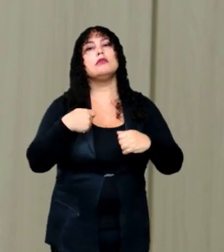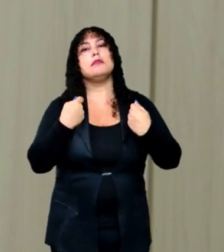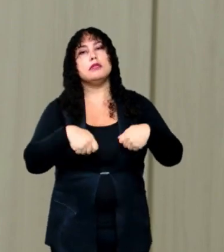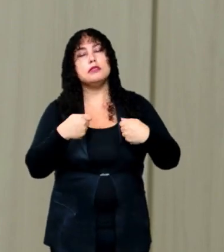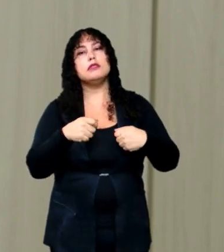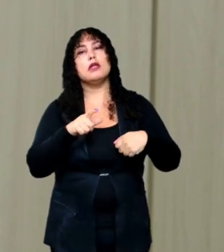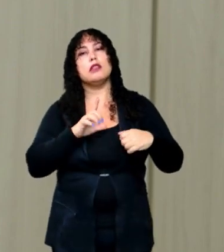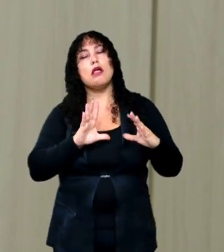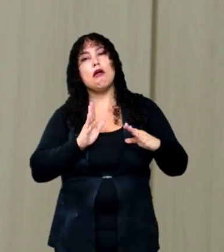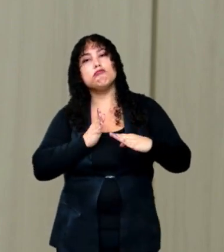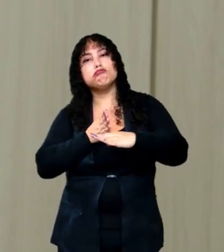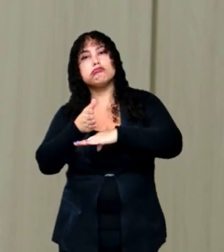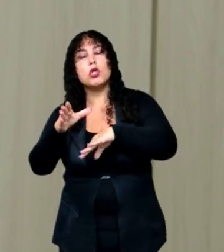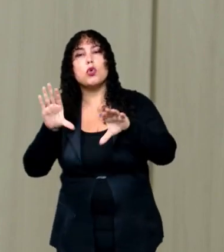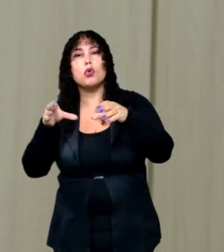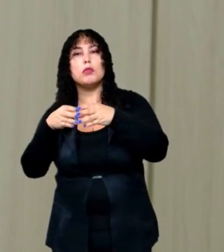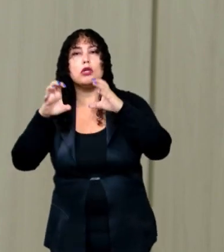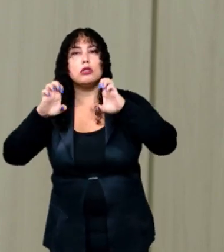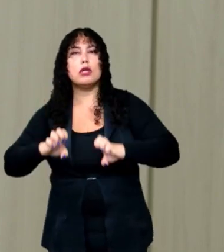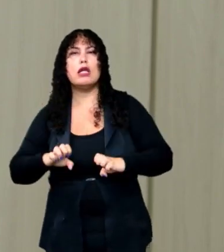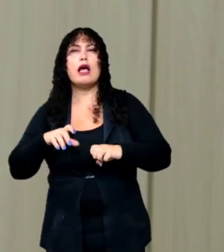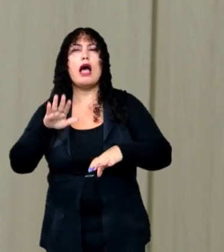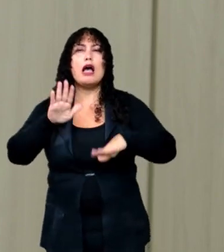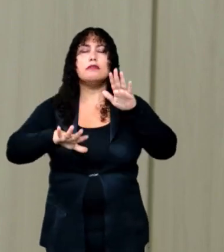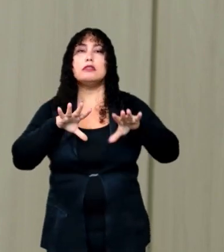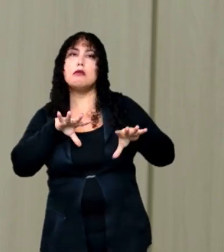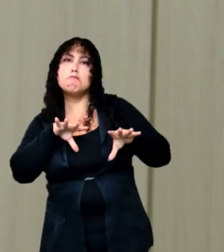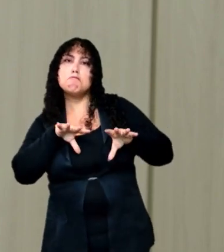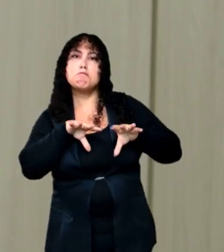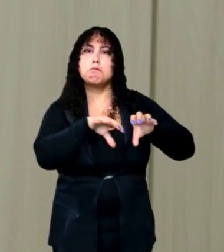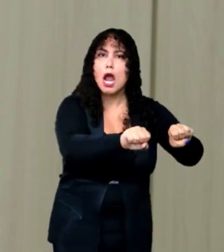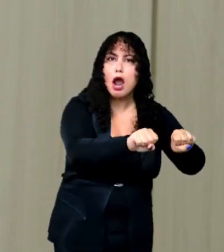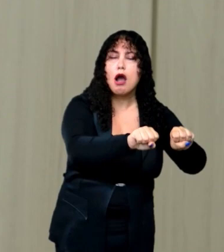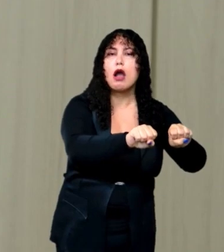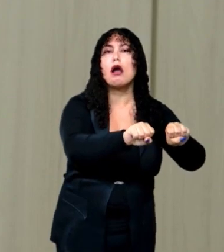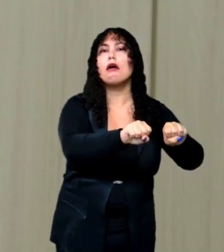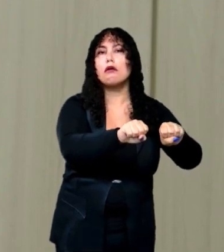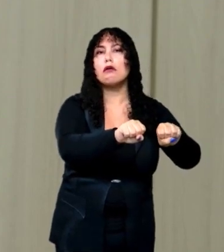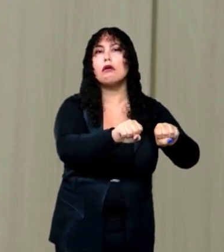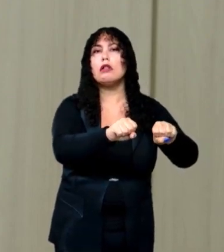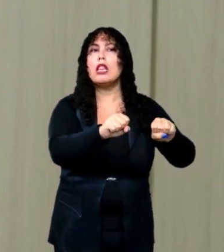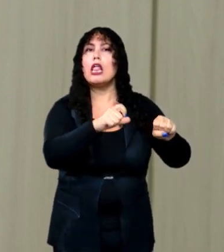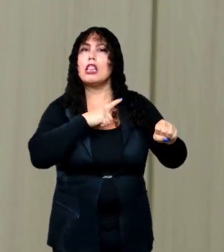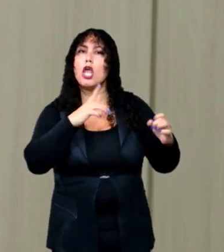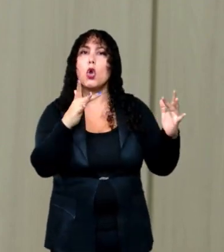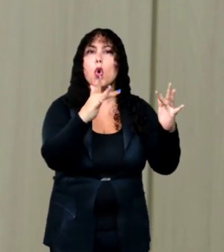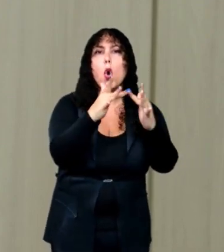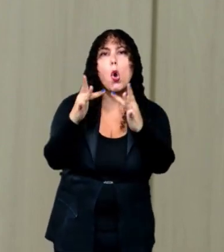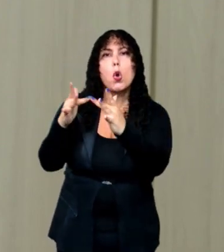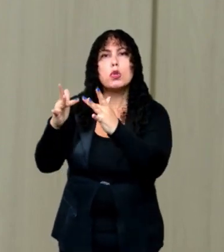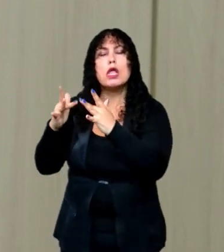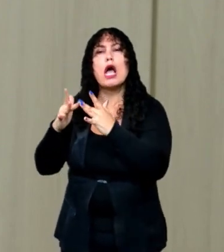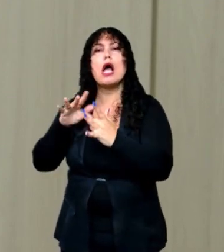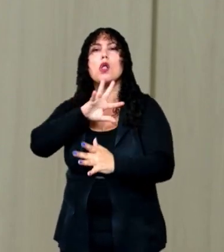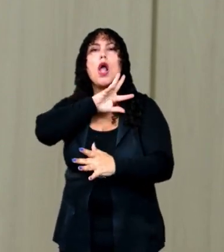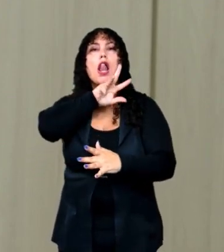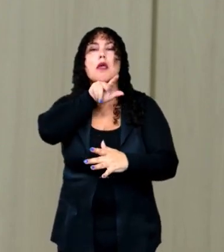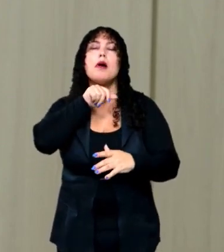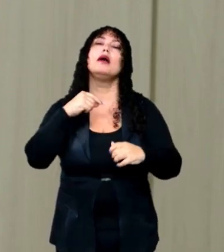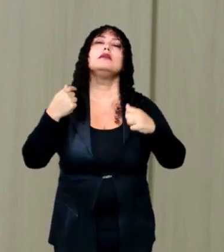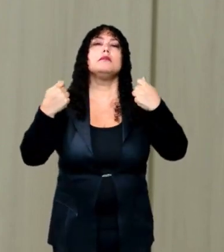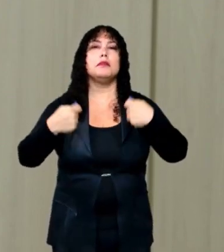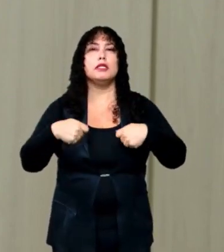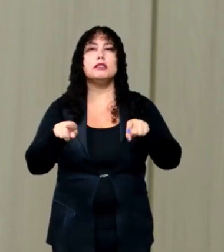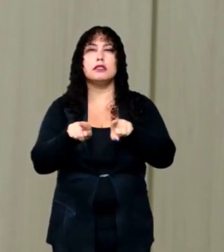de ética, inclusive porque às vezes tem capturas, né? Tem contato com esses animais, então precisa. E